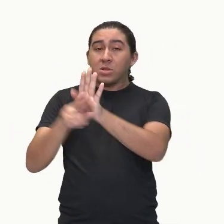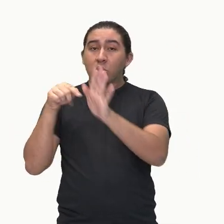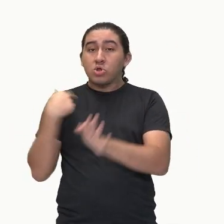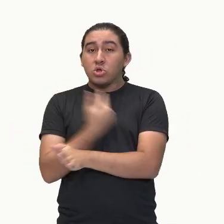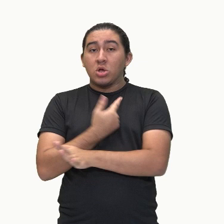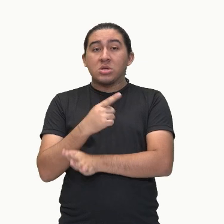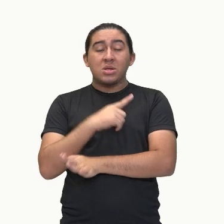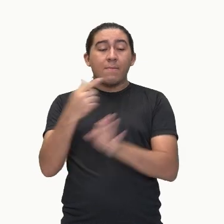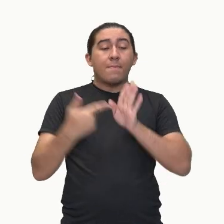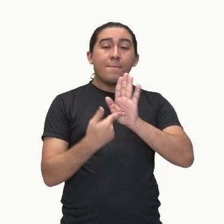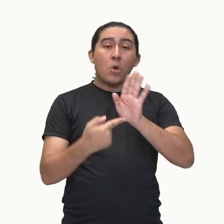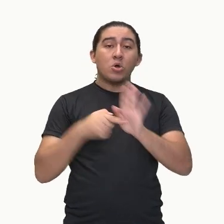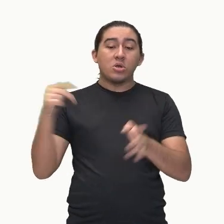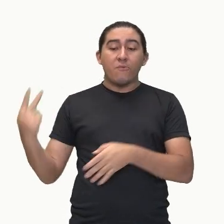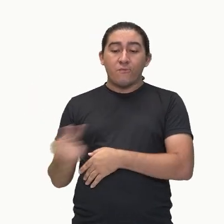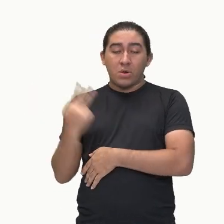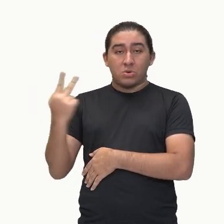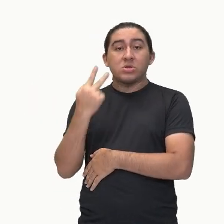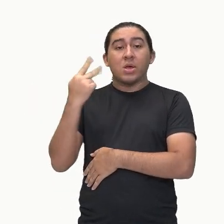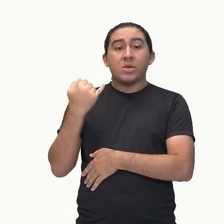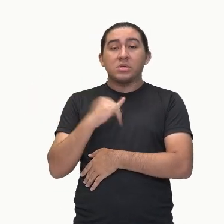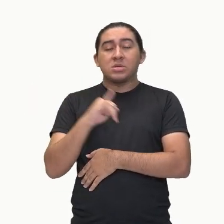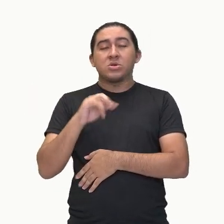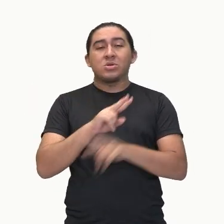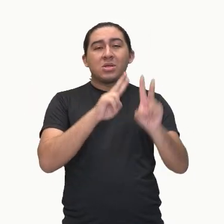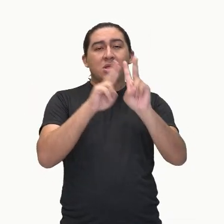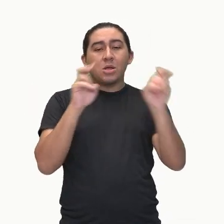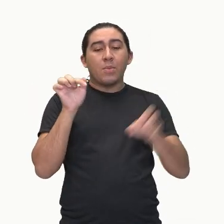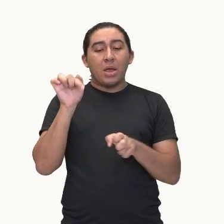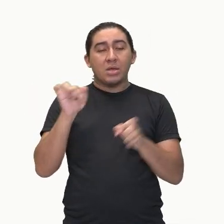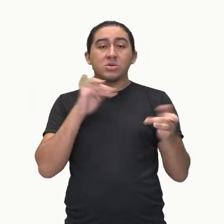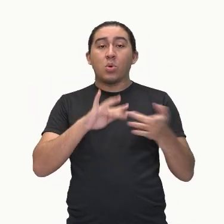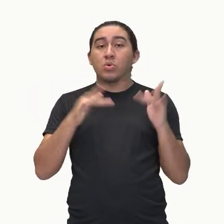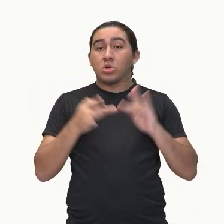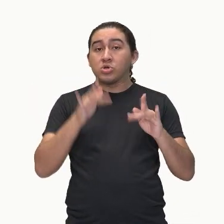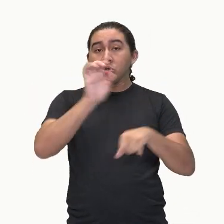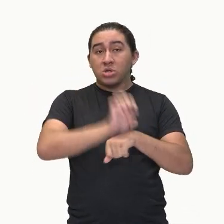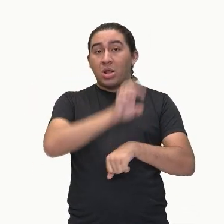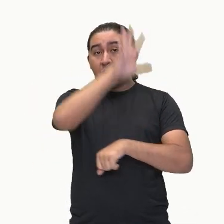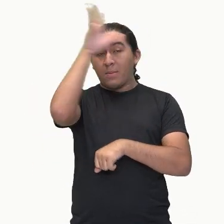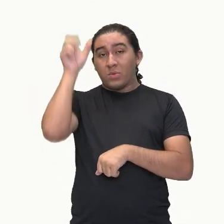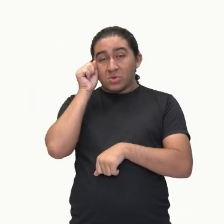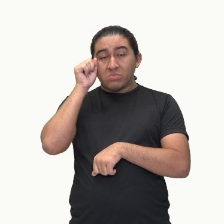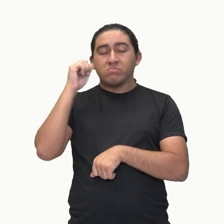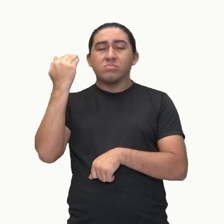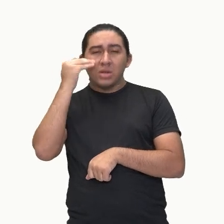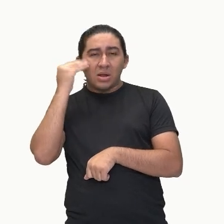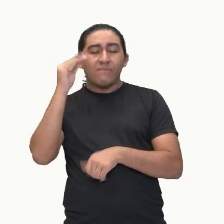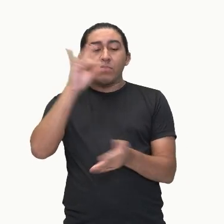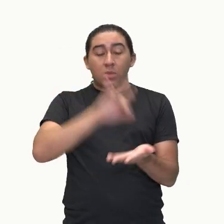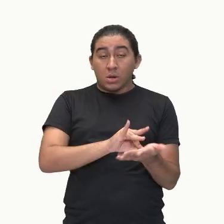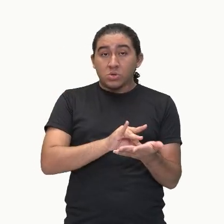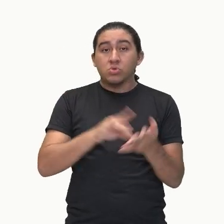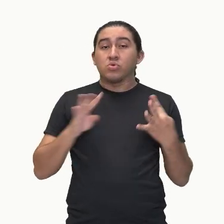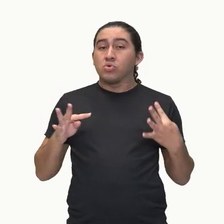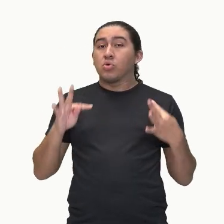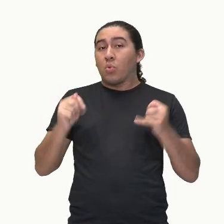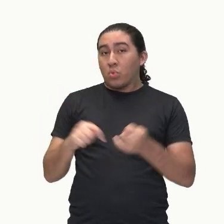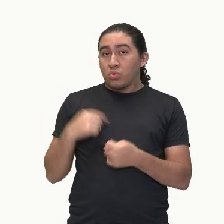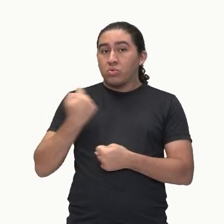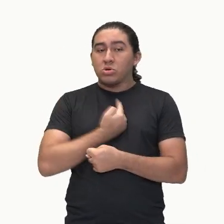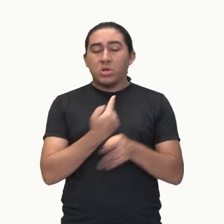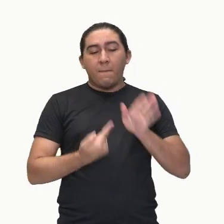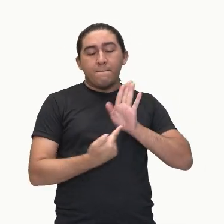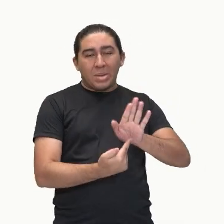da relevância. Quando falamos desse contexto amazônico, é entender que tudo isso que a gente